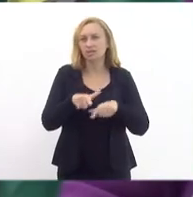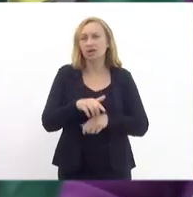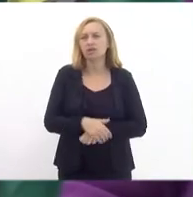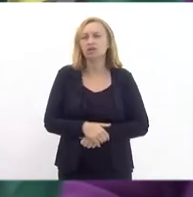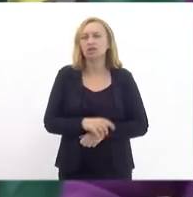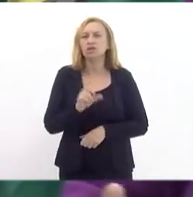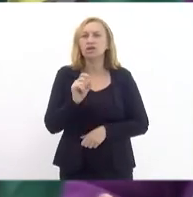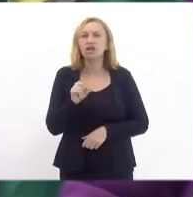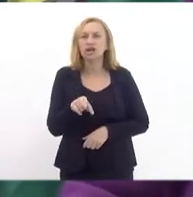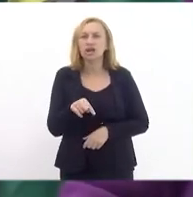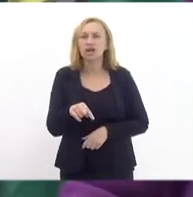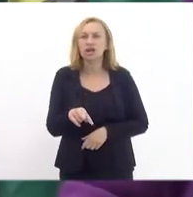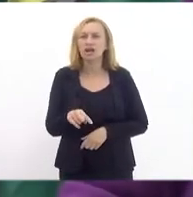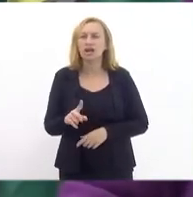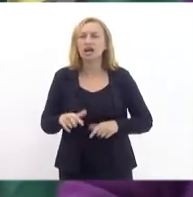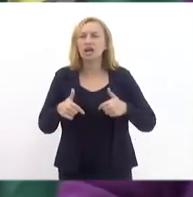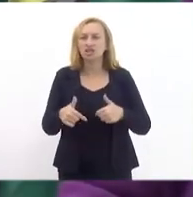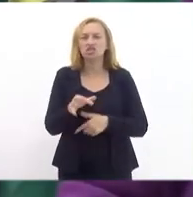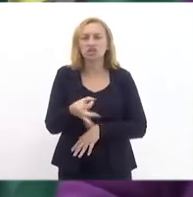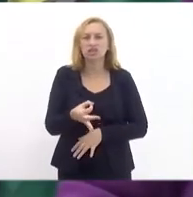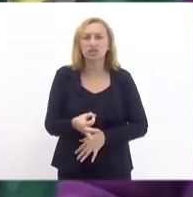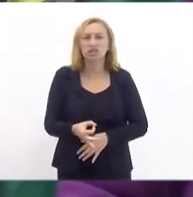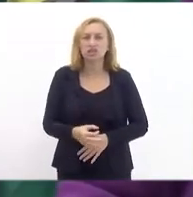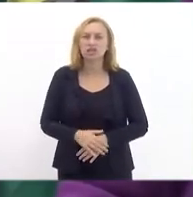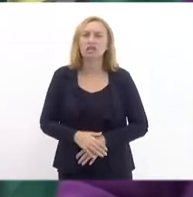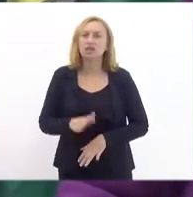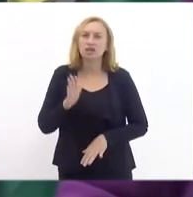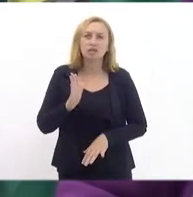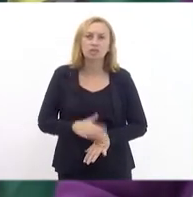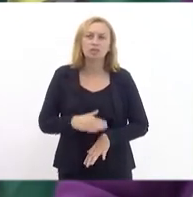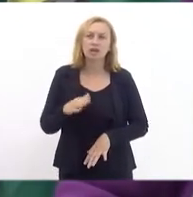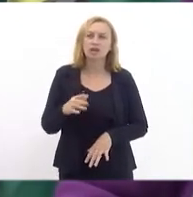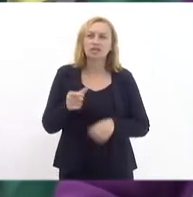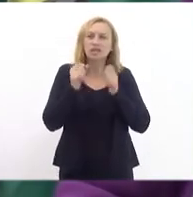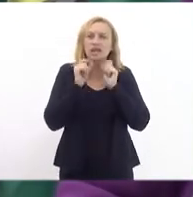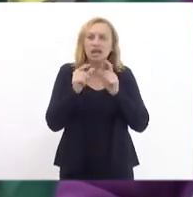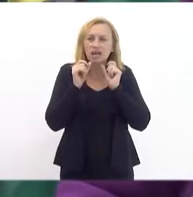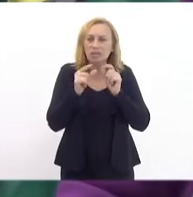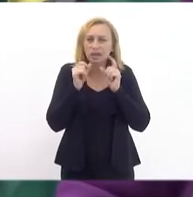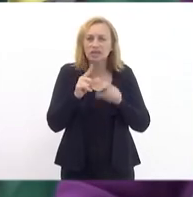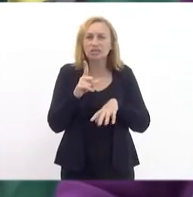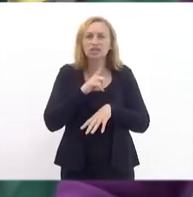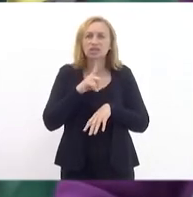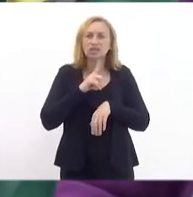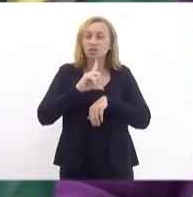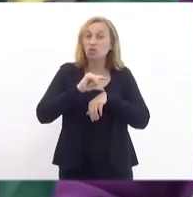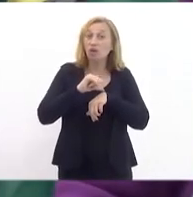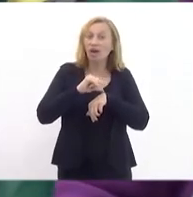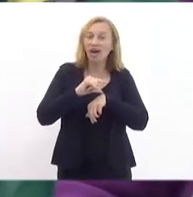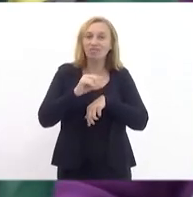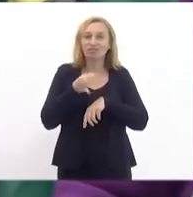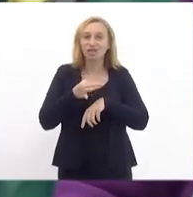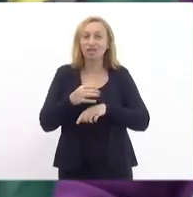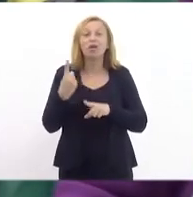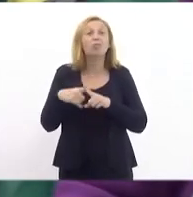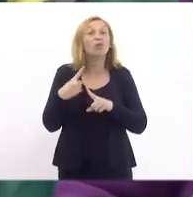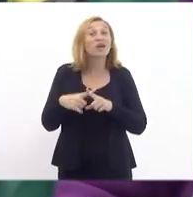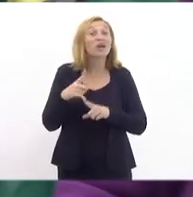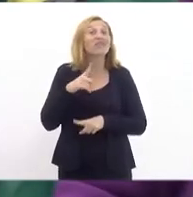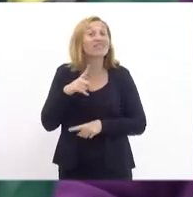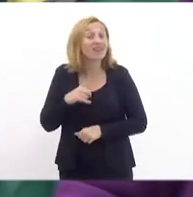é? Pontualidade. Pontualidade é uma das maiores reclamações que a gente ouve. E por que existe